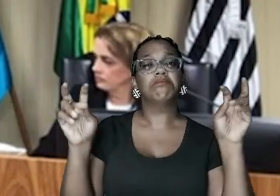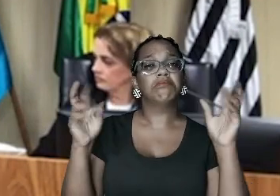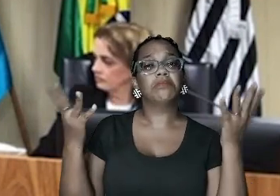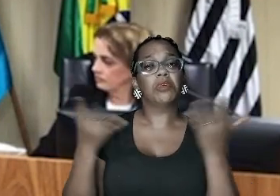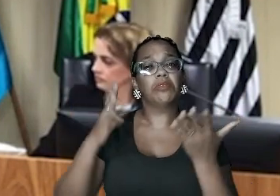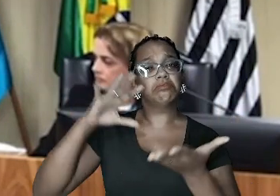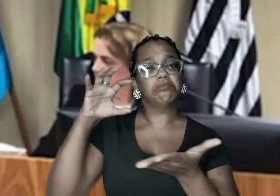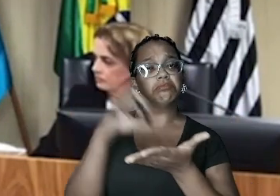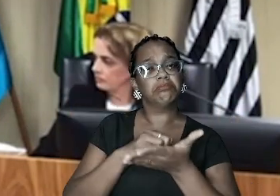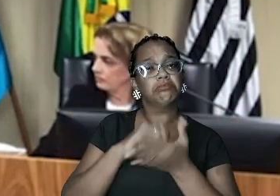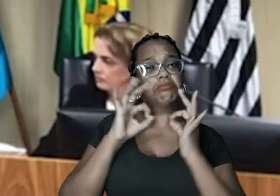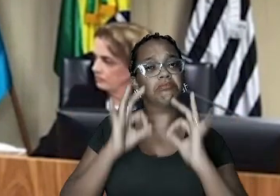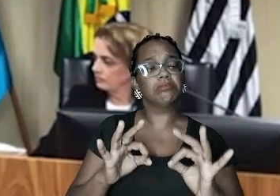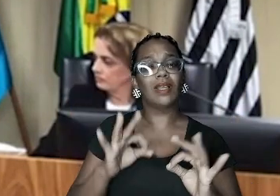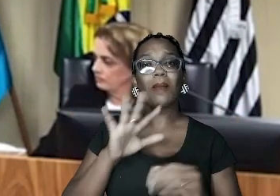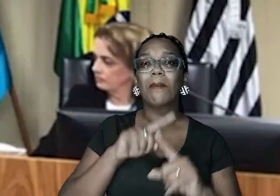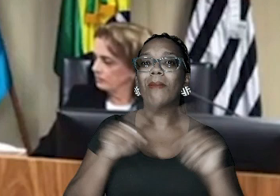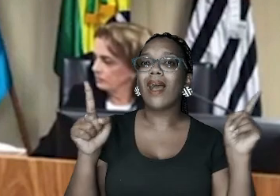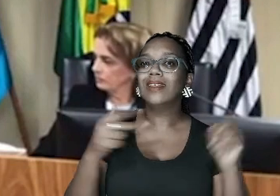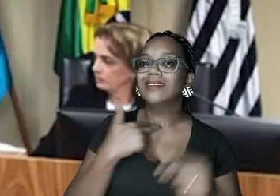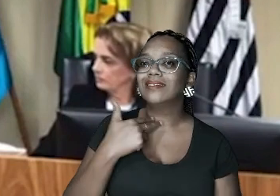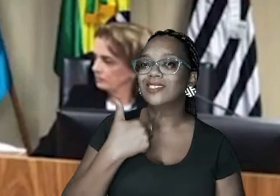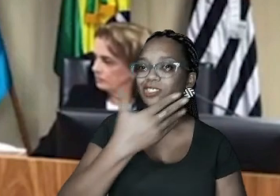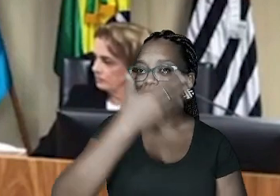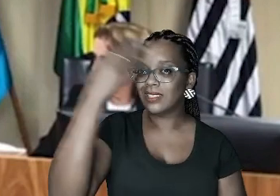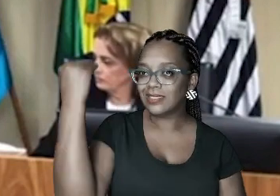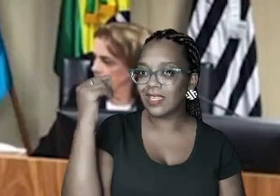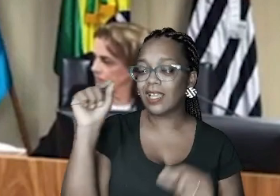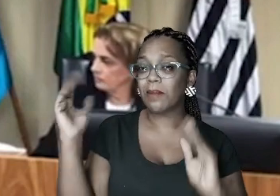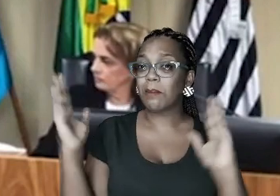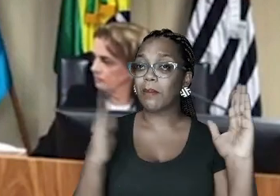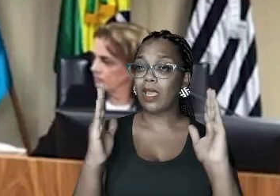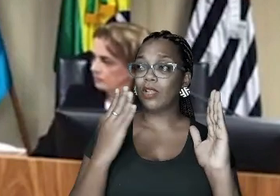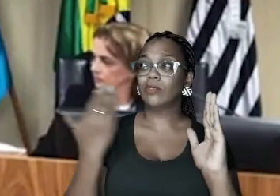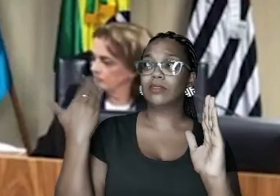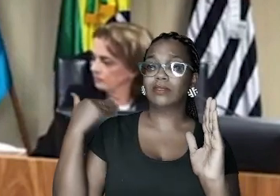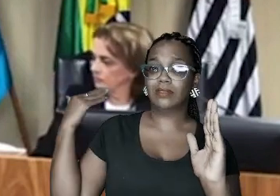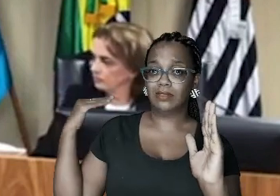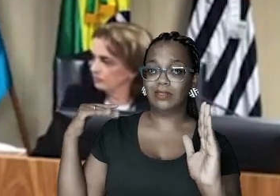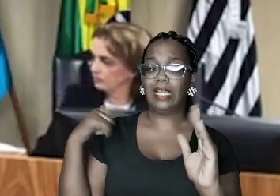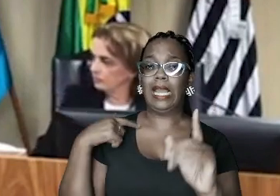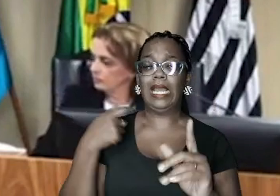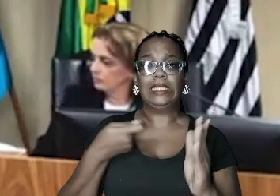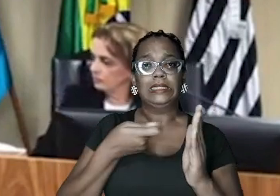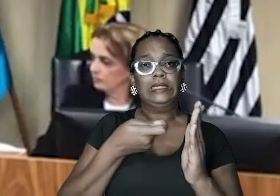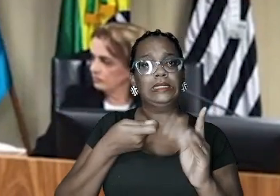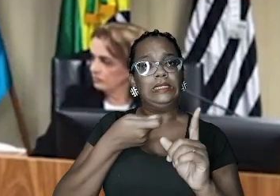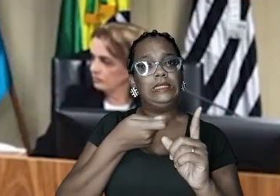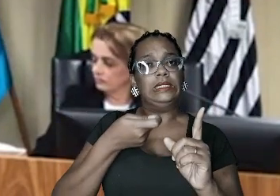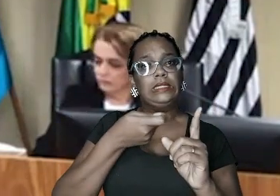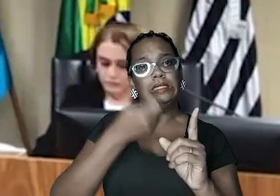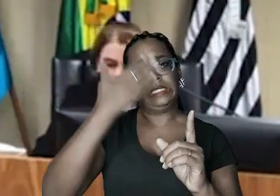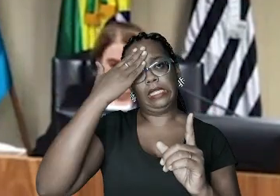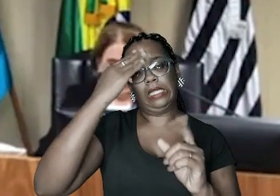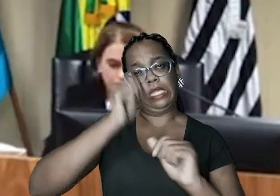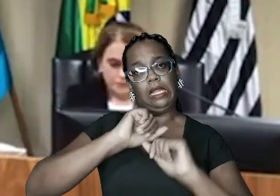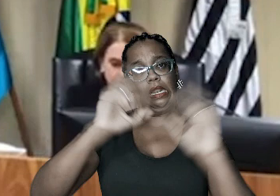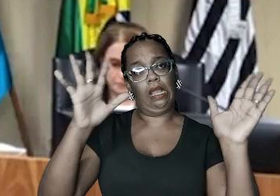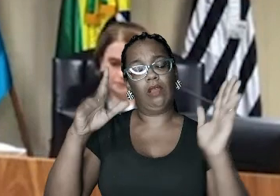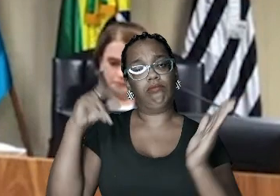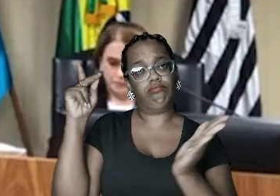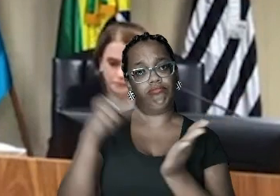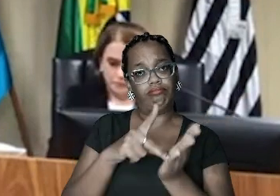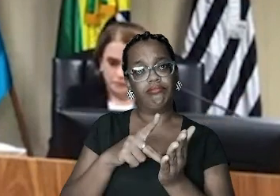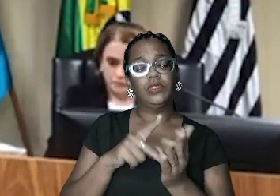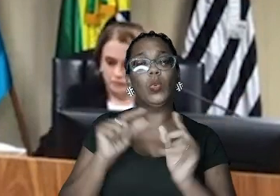Mas a gente não pode esquecer o período que passamos no sentido de convencimento né e disse estabelecer de forma